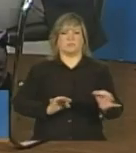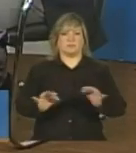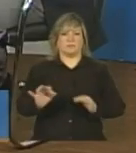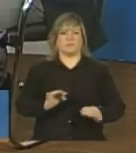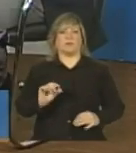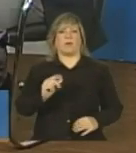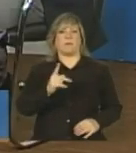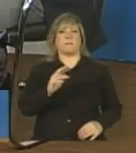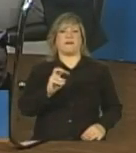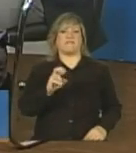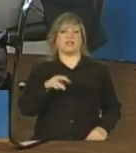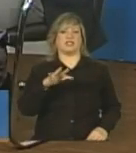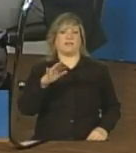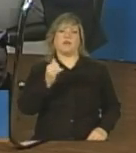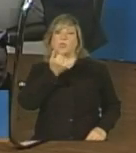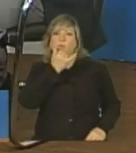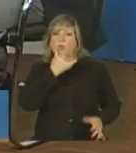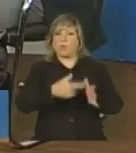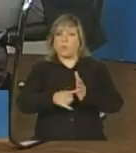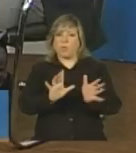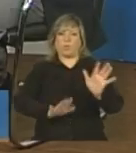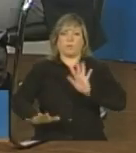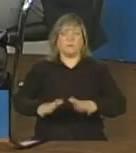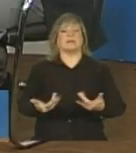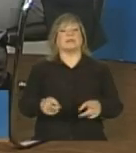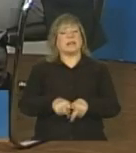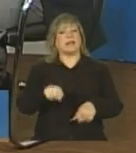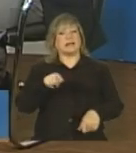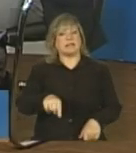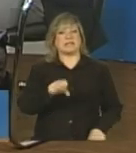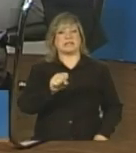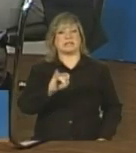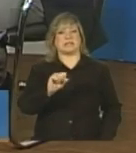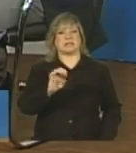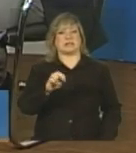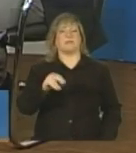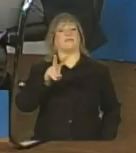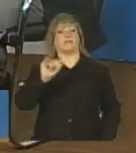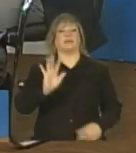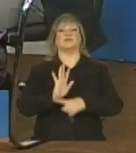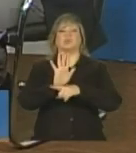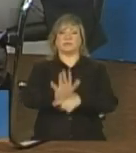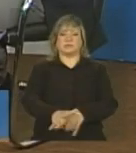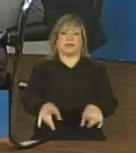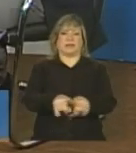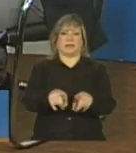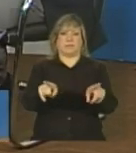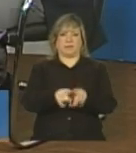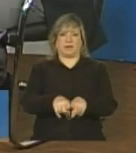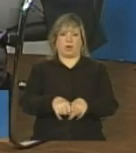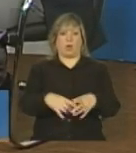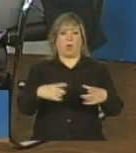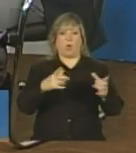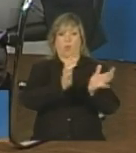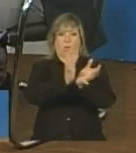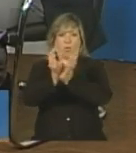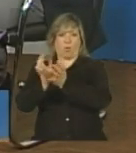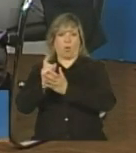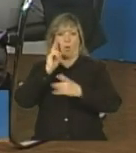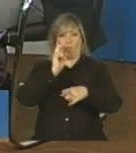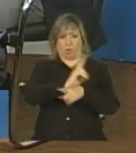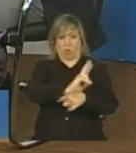preventiva. E ao final, esse sistema vai permitir também que os órgãos de controle